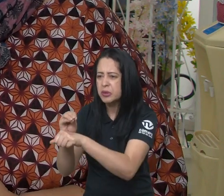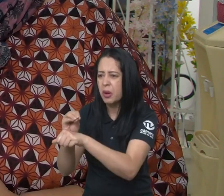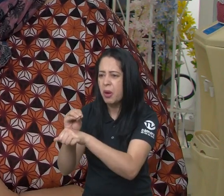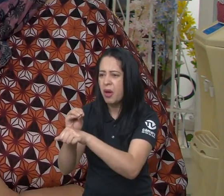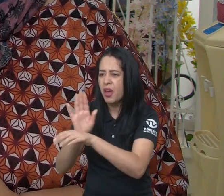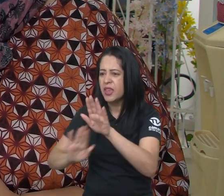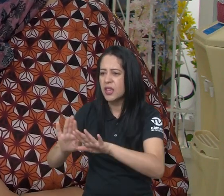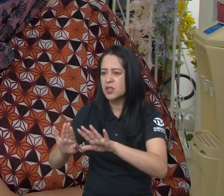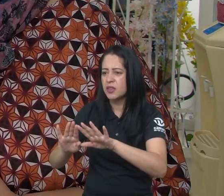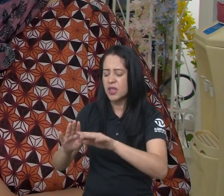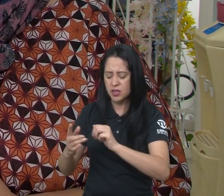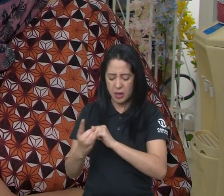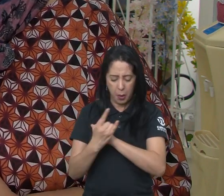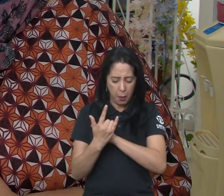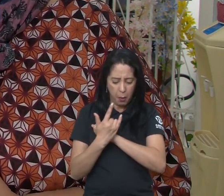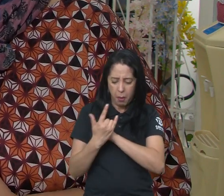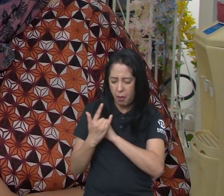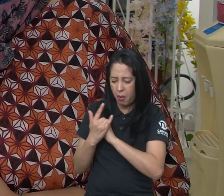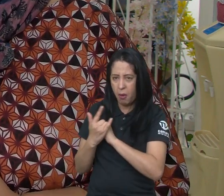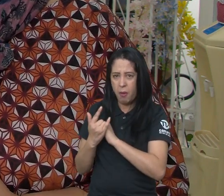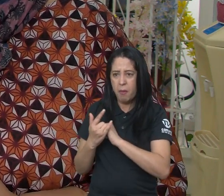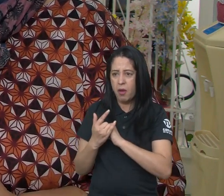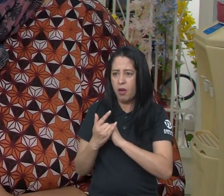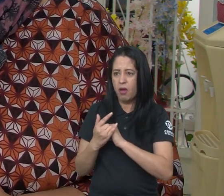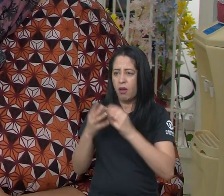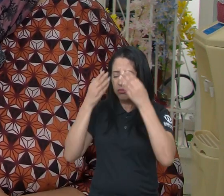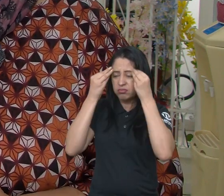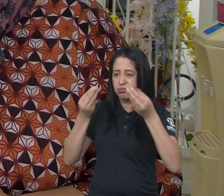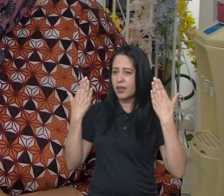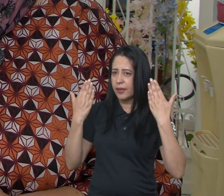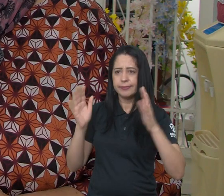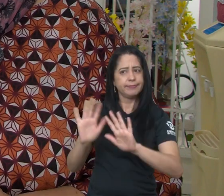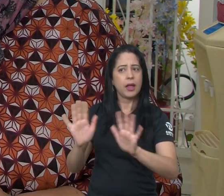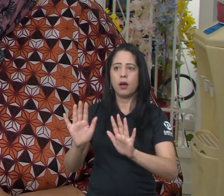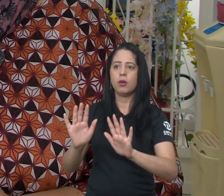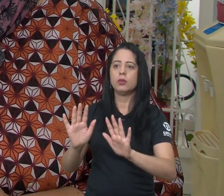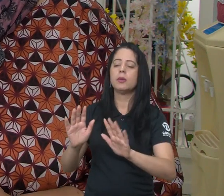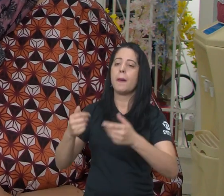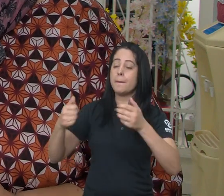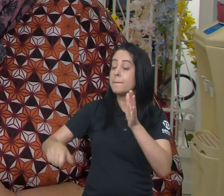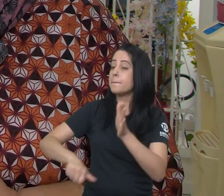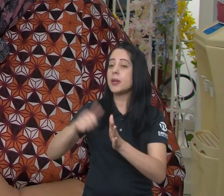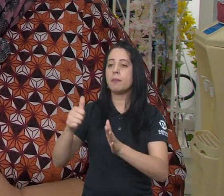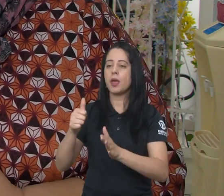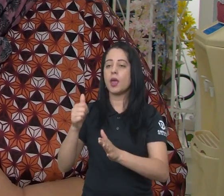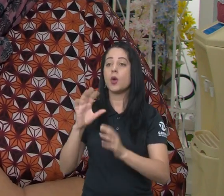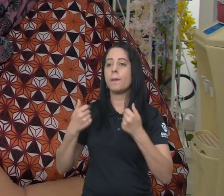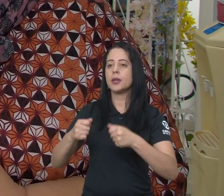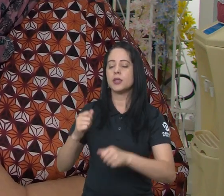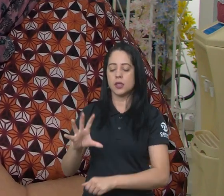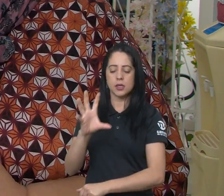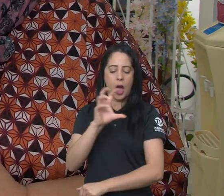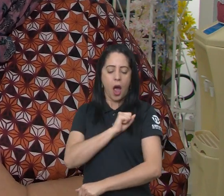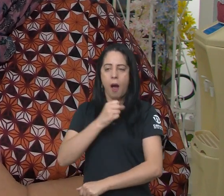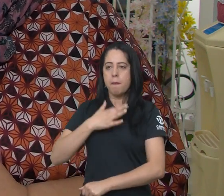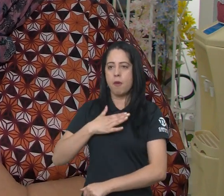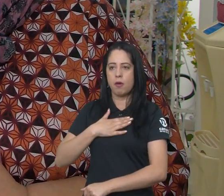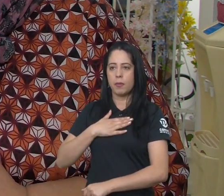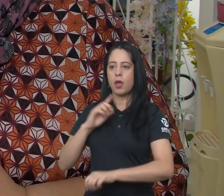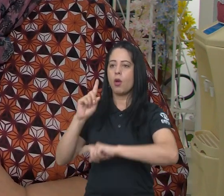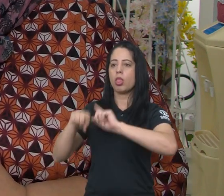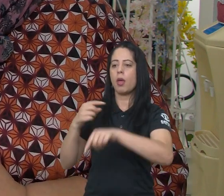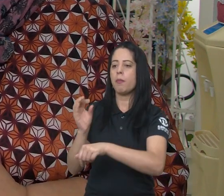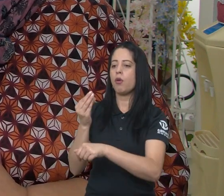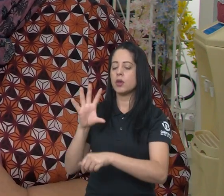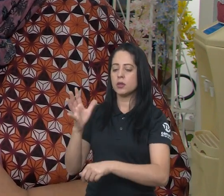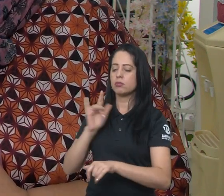se esquece de nós mesmos. É onde aparecem tantas doenças. E foi assim comigo. Então, hoje eu priorizo a minha vida,